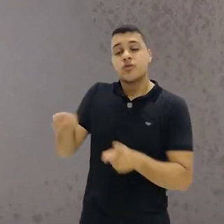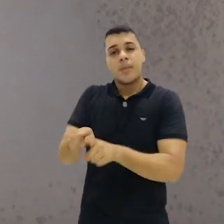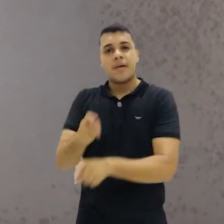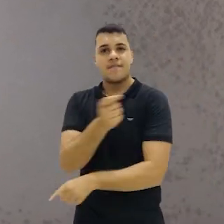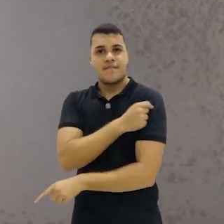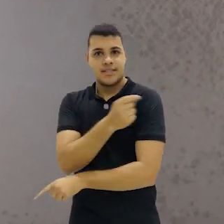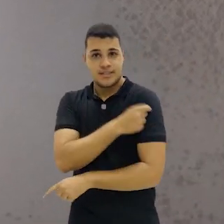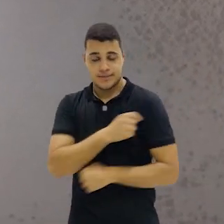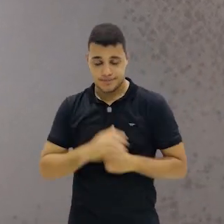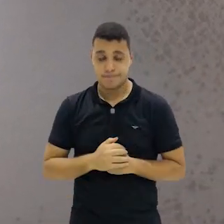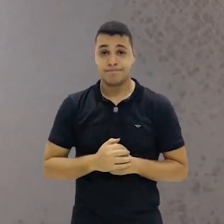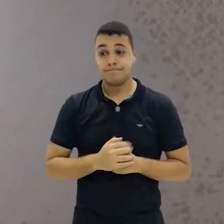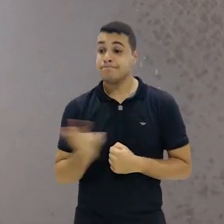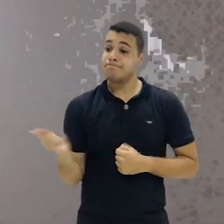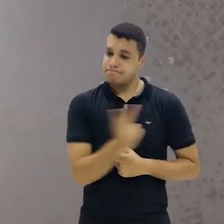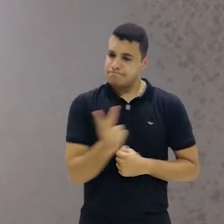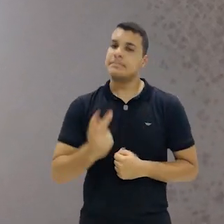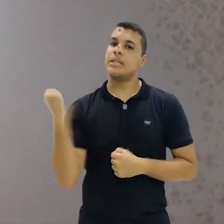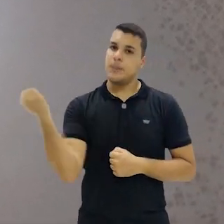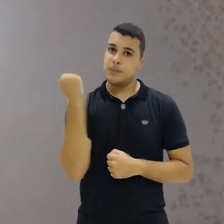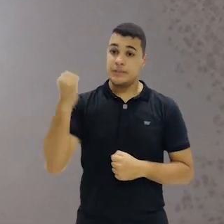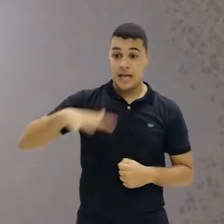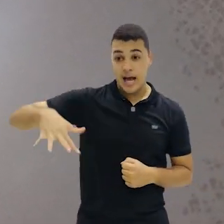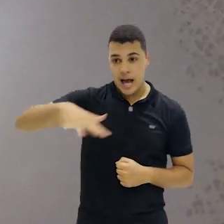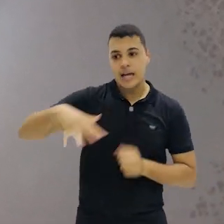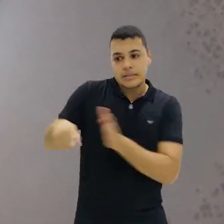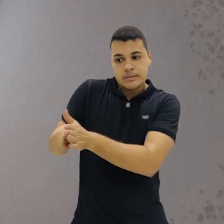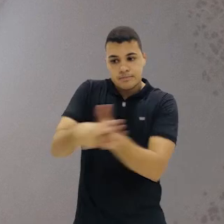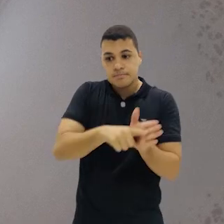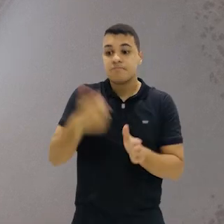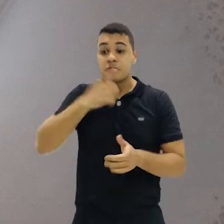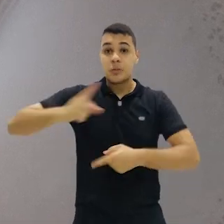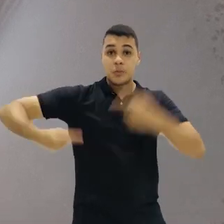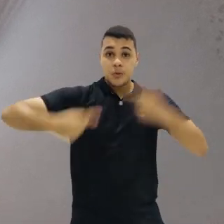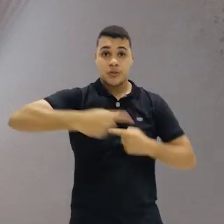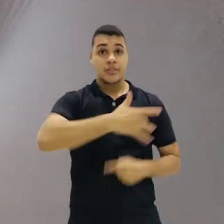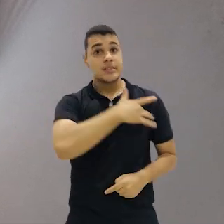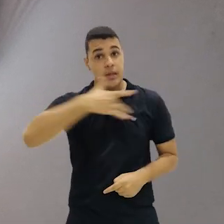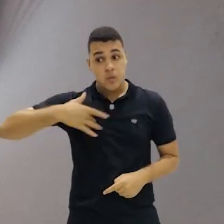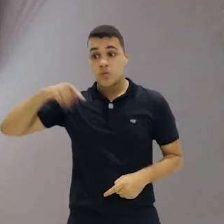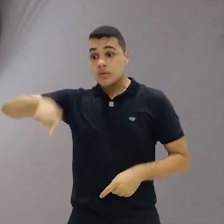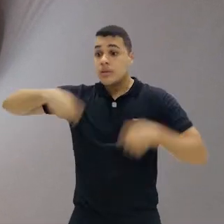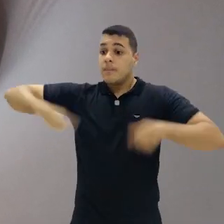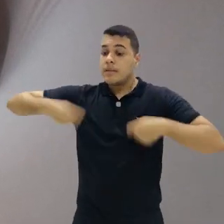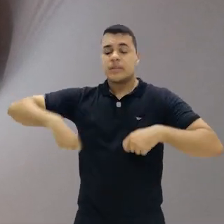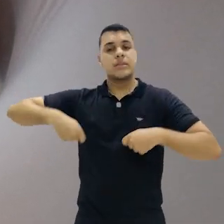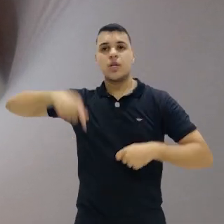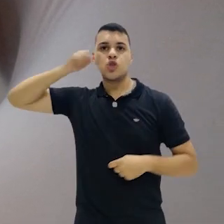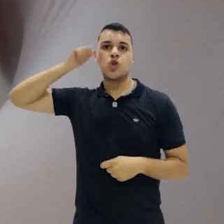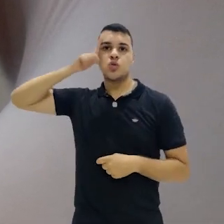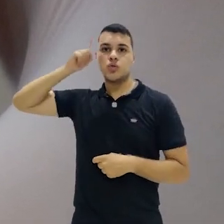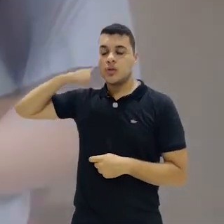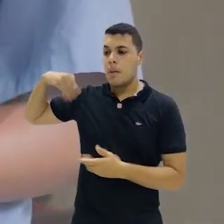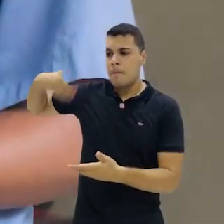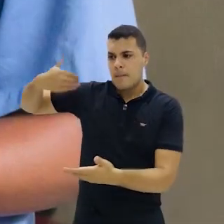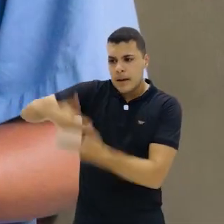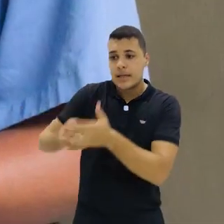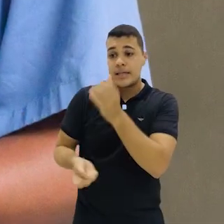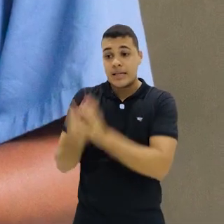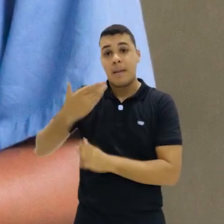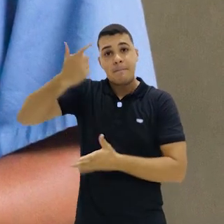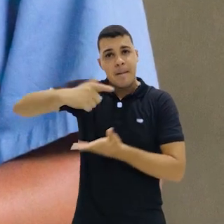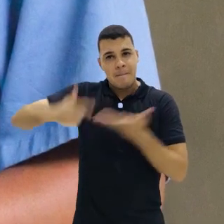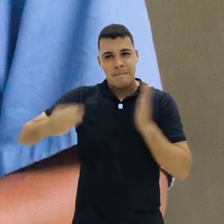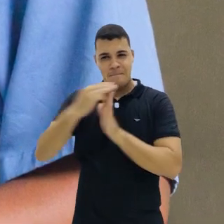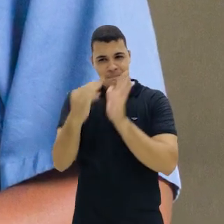métodos eficazes e estratégicos para enfrentar a pandemia de Covid e outras doenças endêmicas. Em